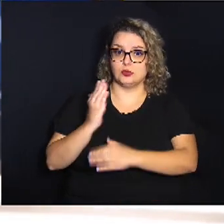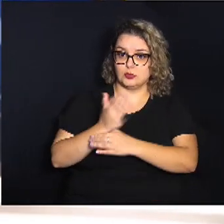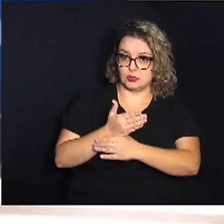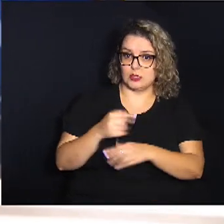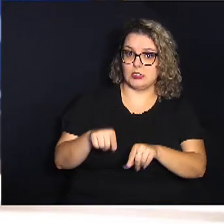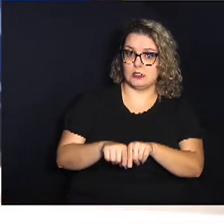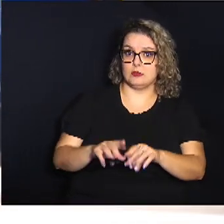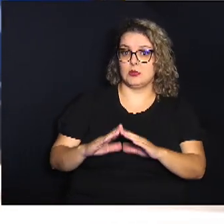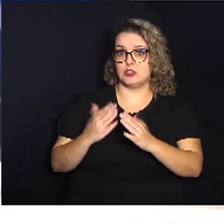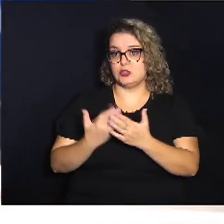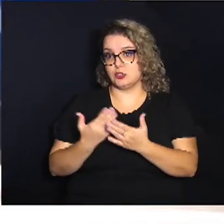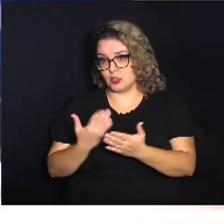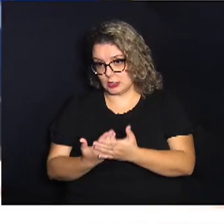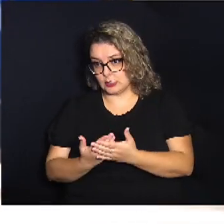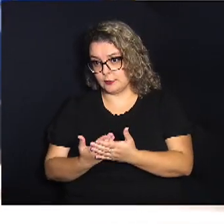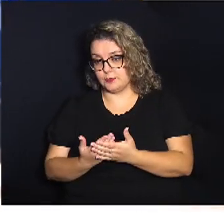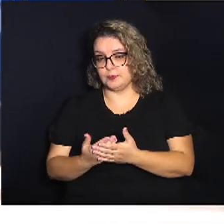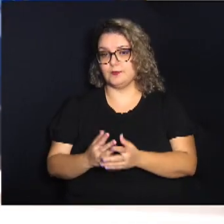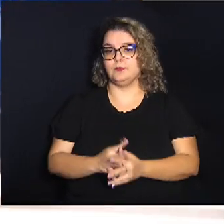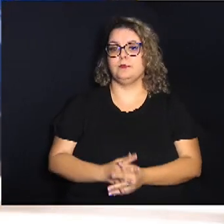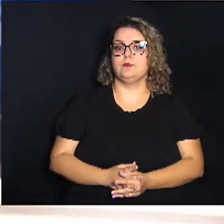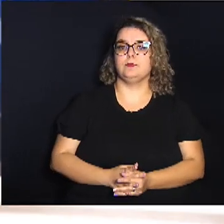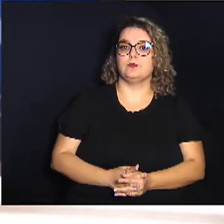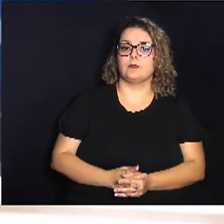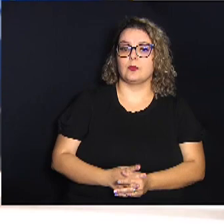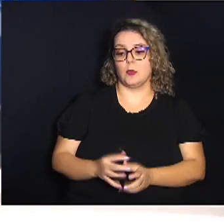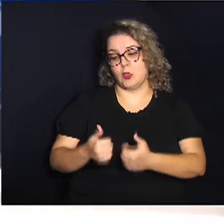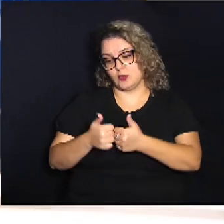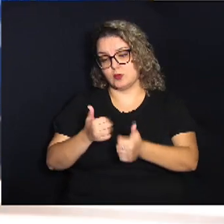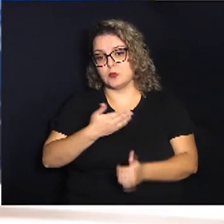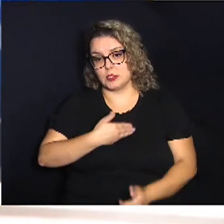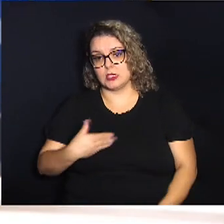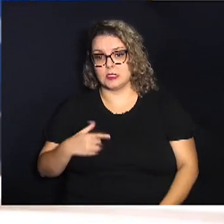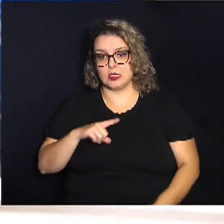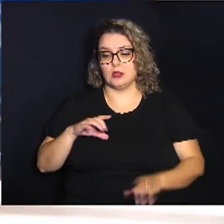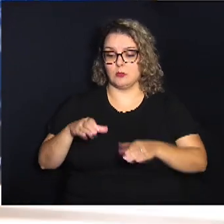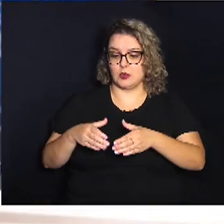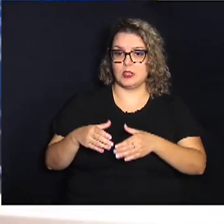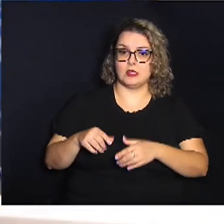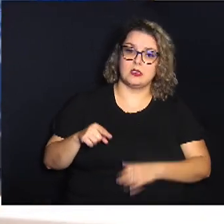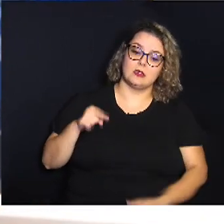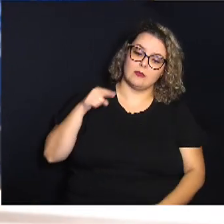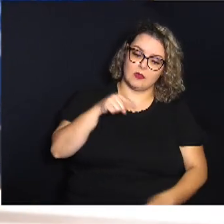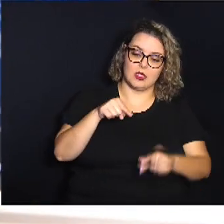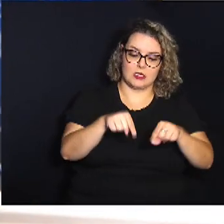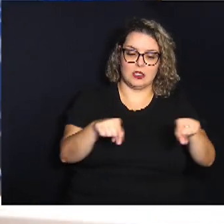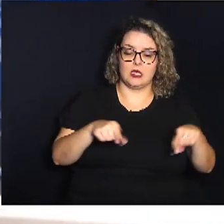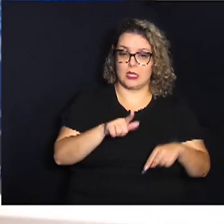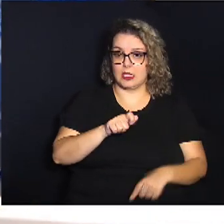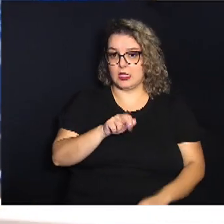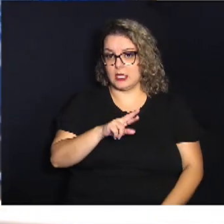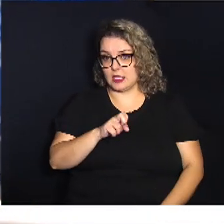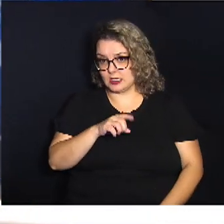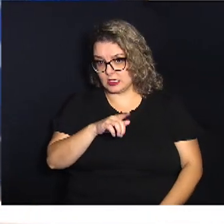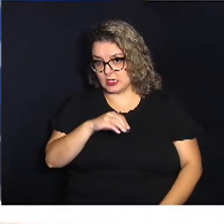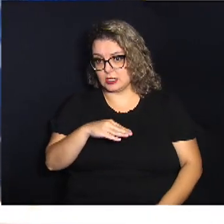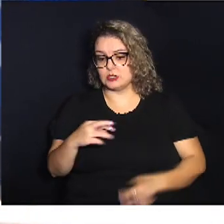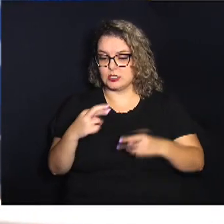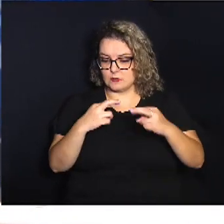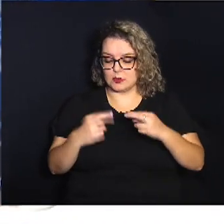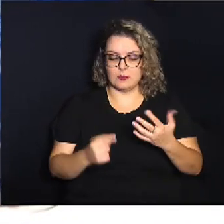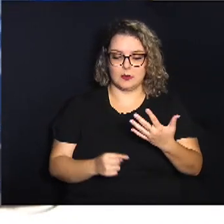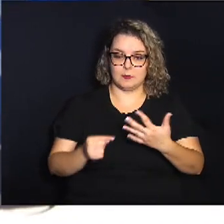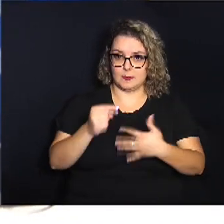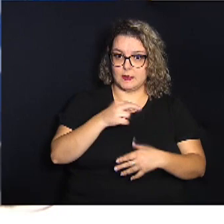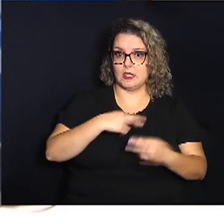escolares né os ônibus urbanos a gente tem uma equipe que vai até as garagens e lá é vistado os itens e